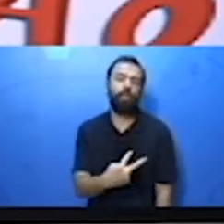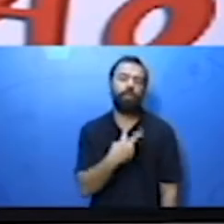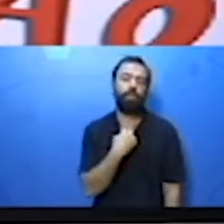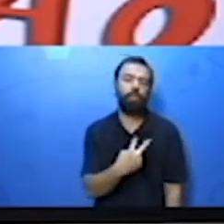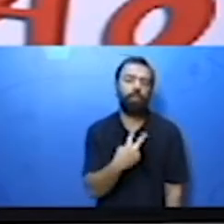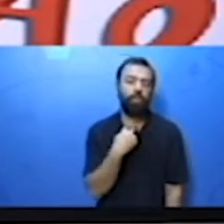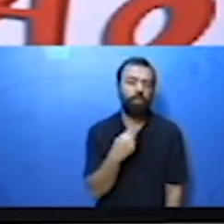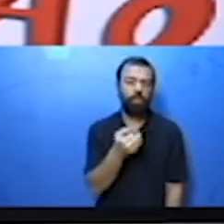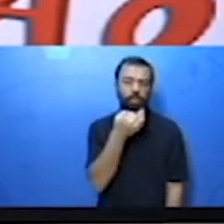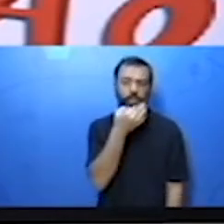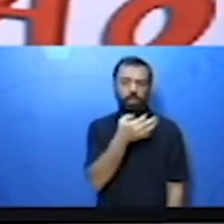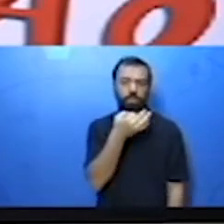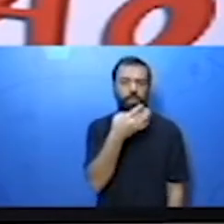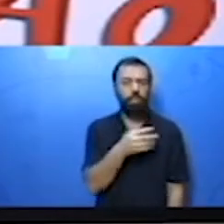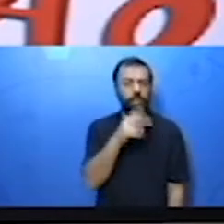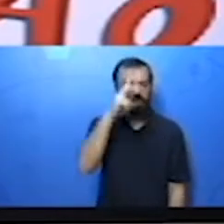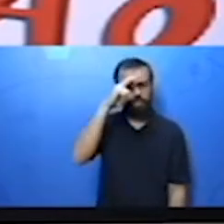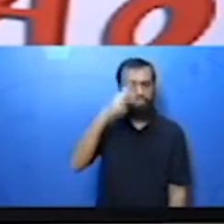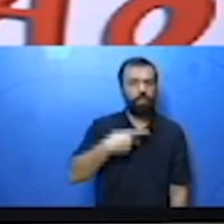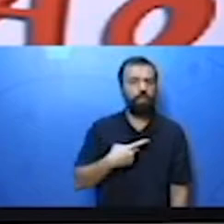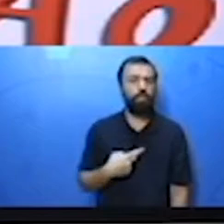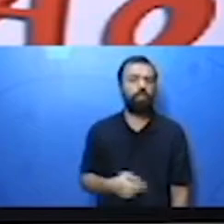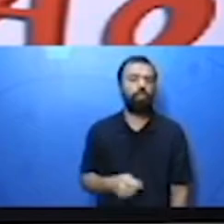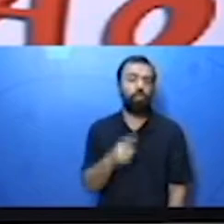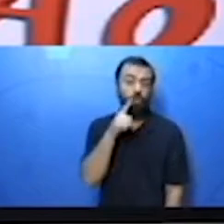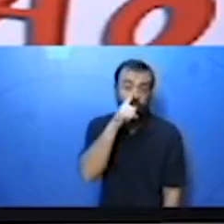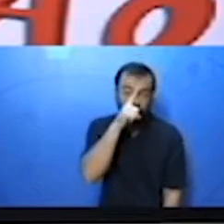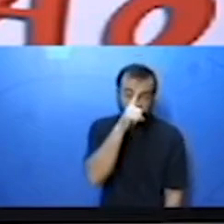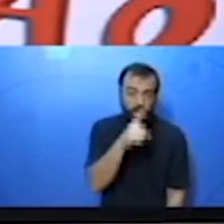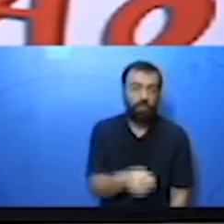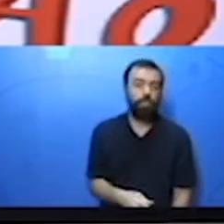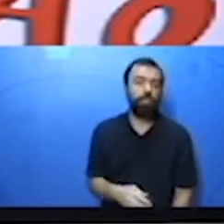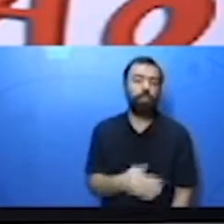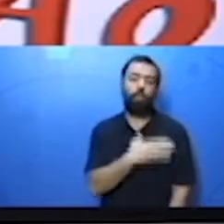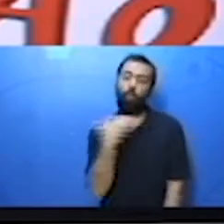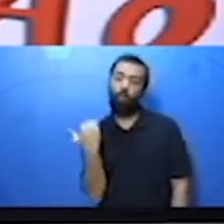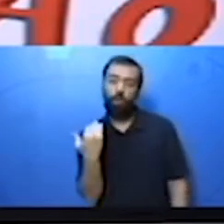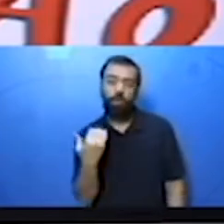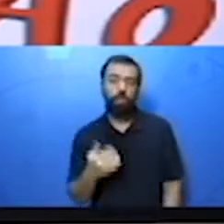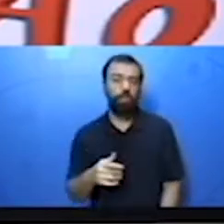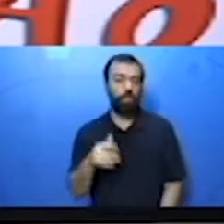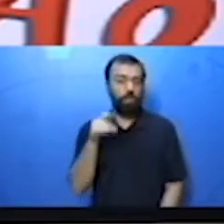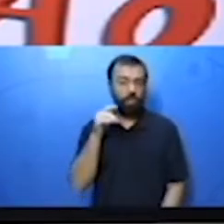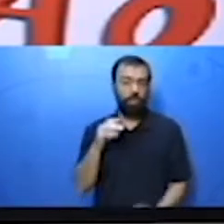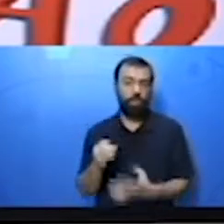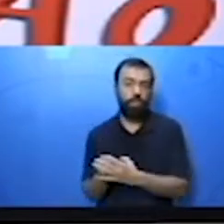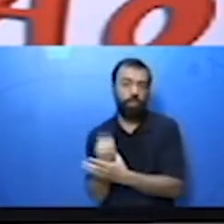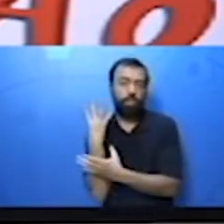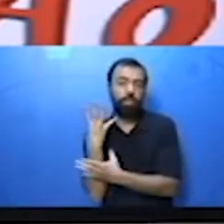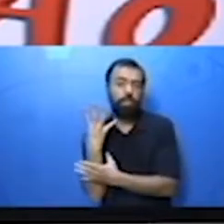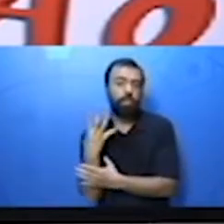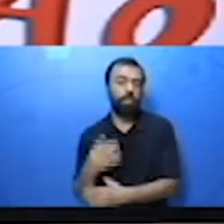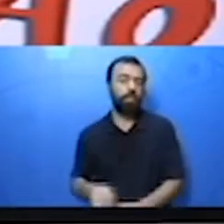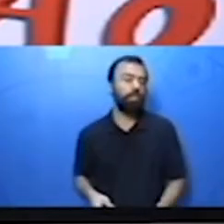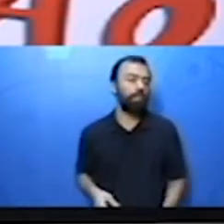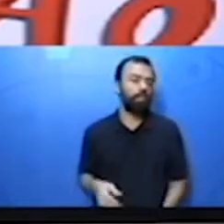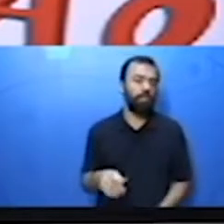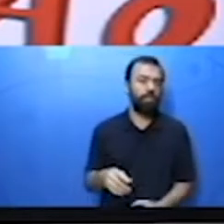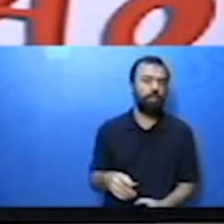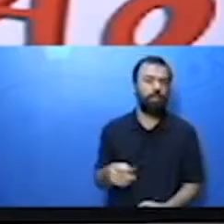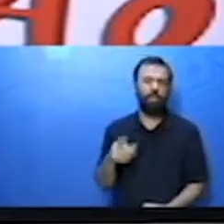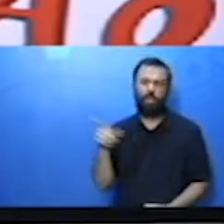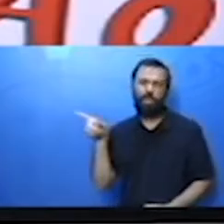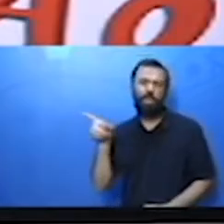a automedicação. Ela é perigosa e pode matar. Meu vizinho tomou tal remédio, foi ótimo, eu vou